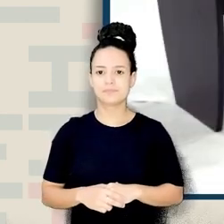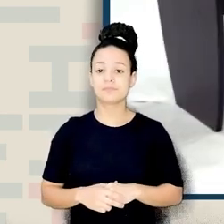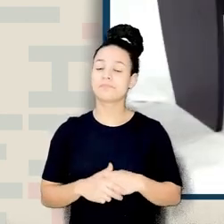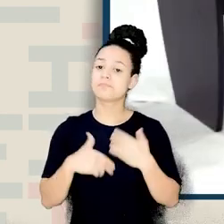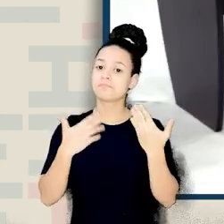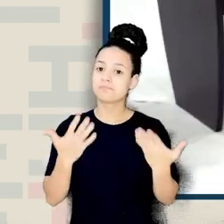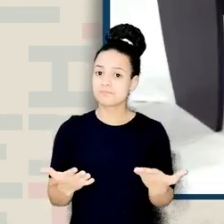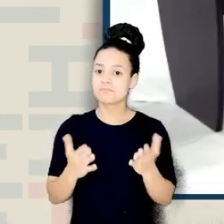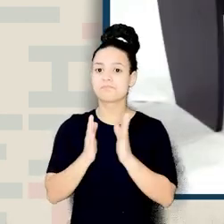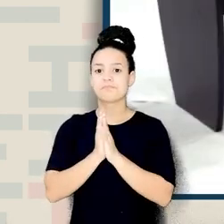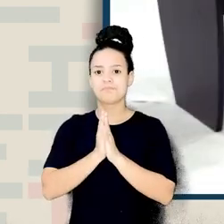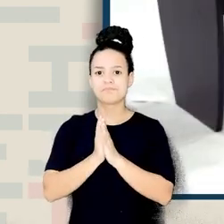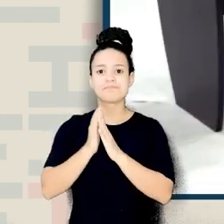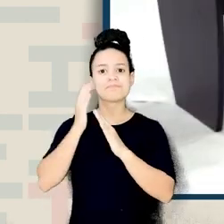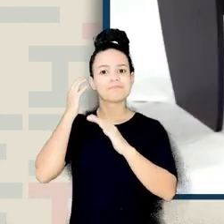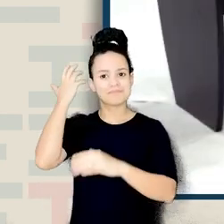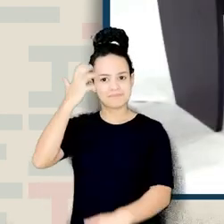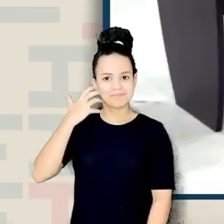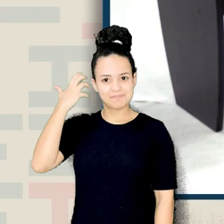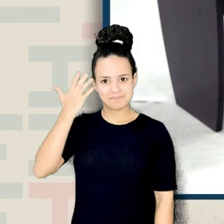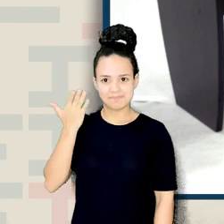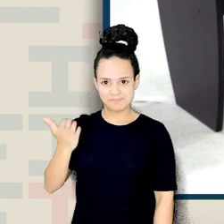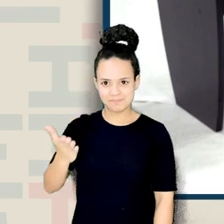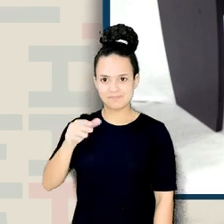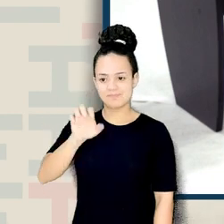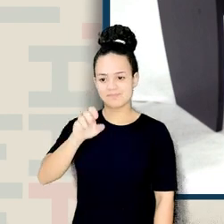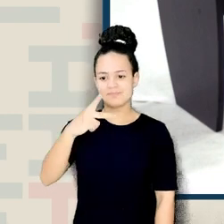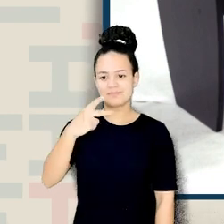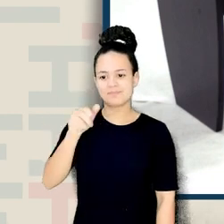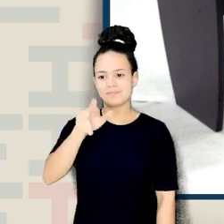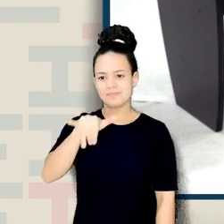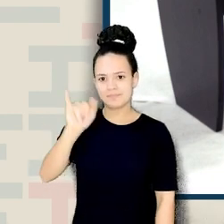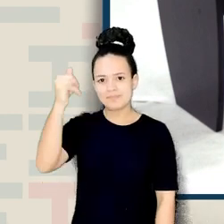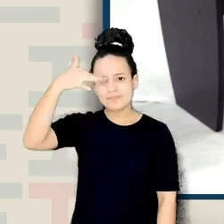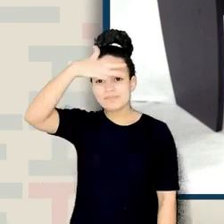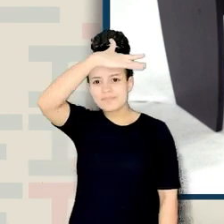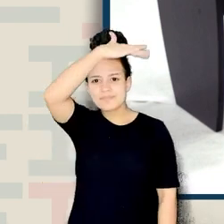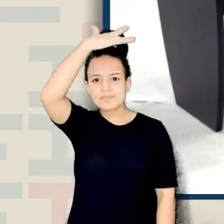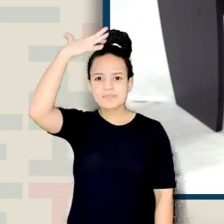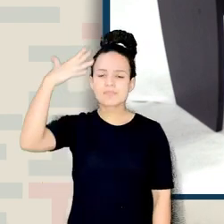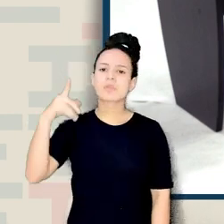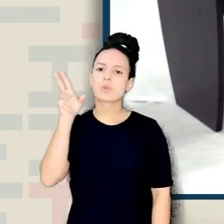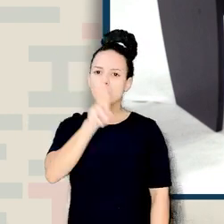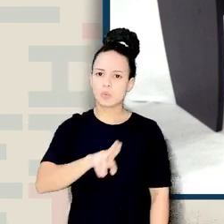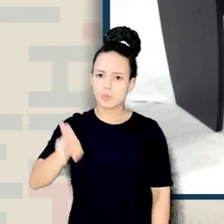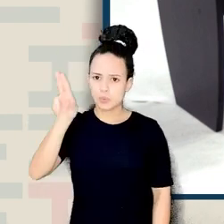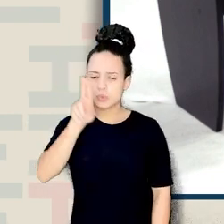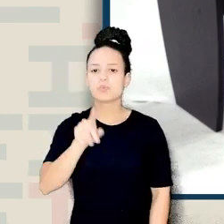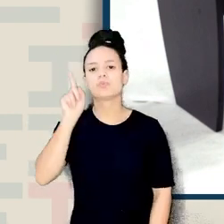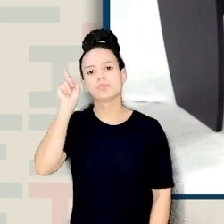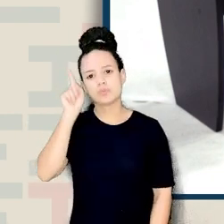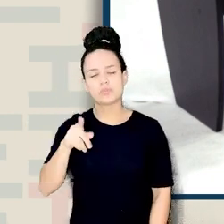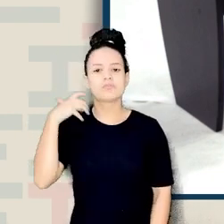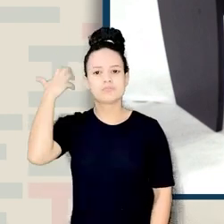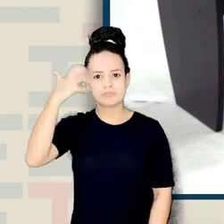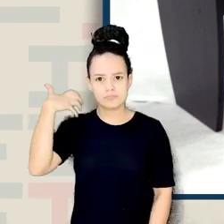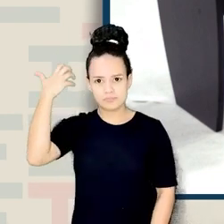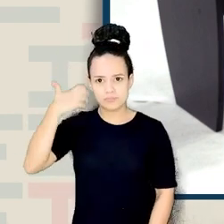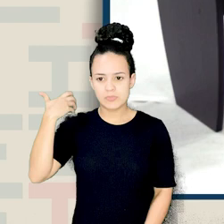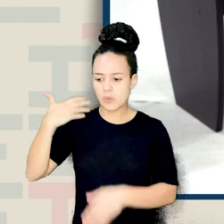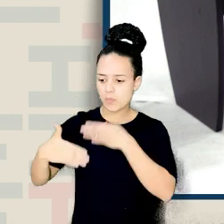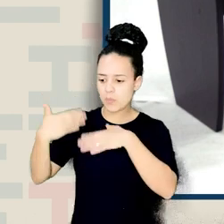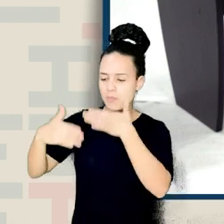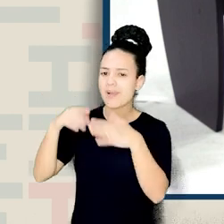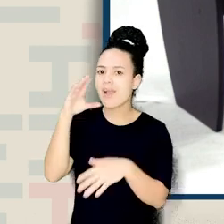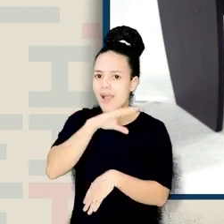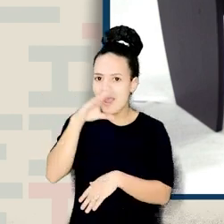Bom, através dessa canção Epa Rei, deu para perceber que tem a utilização do toque Ijexá, em um andamento inclusive mais